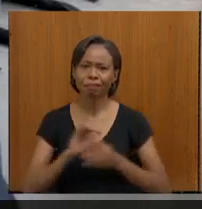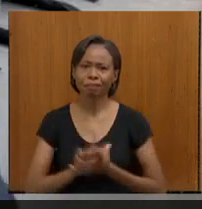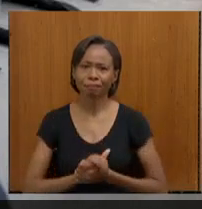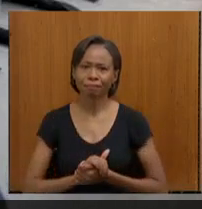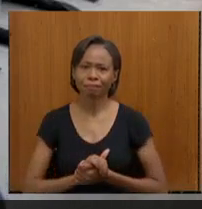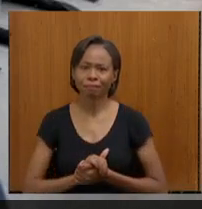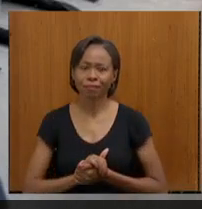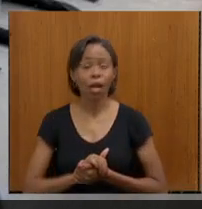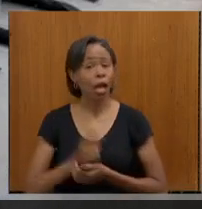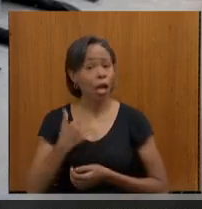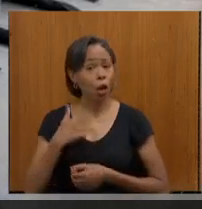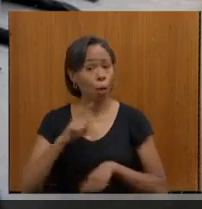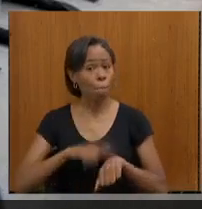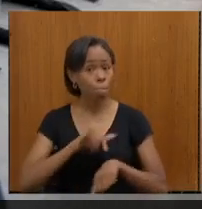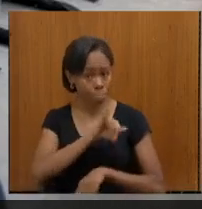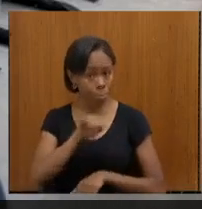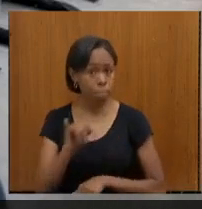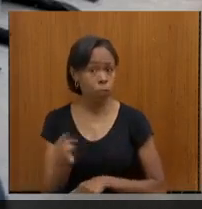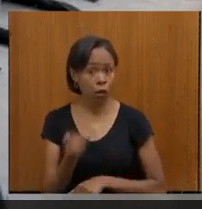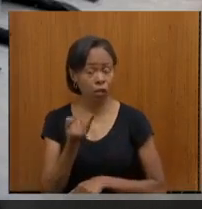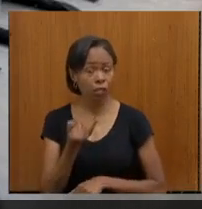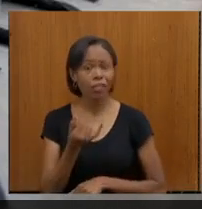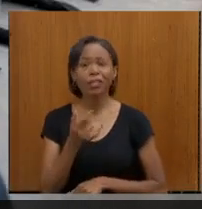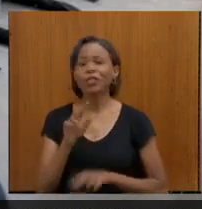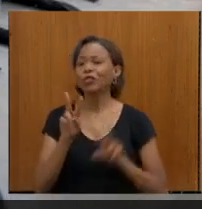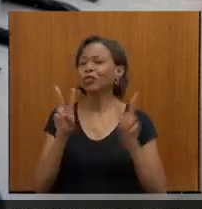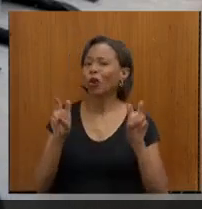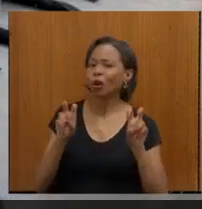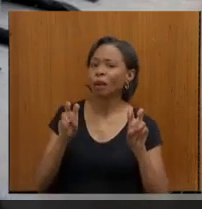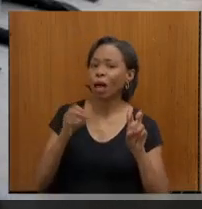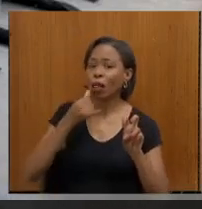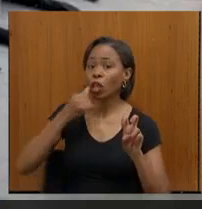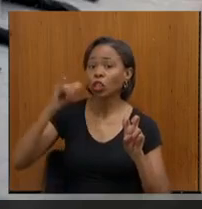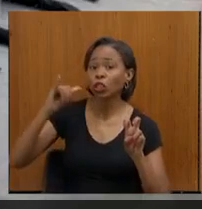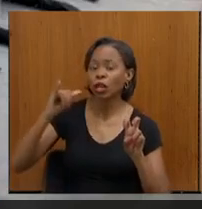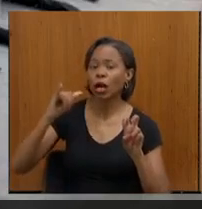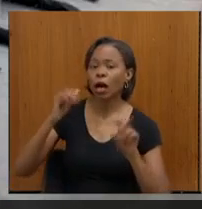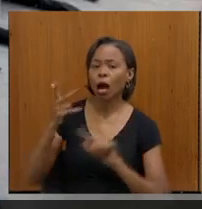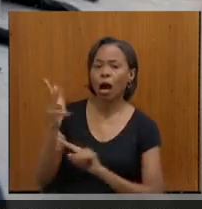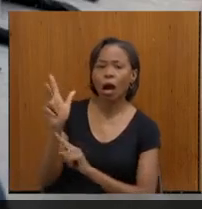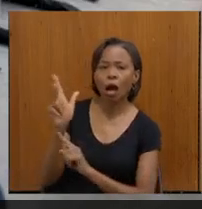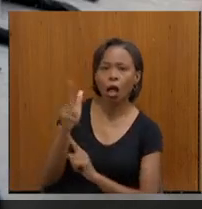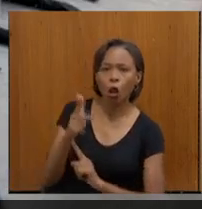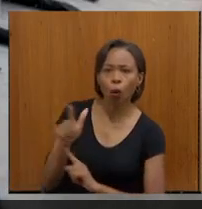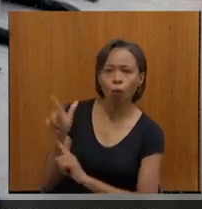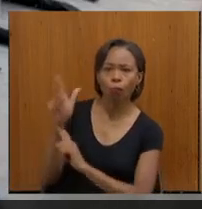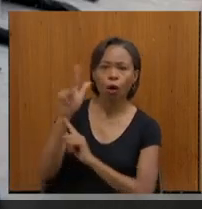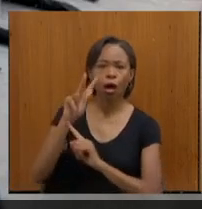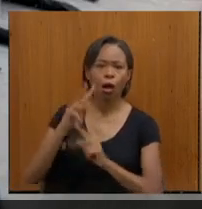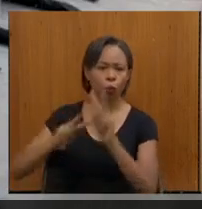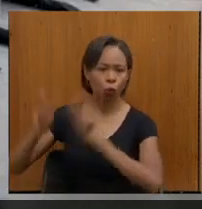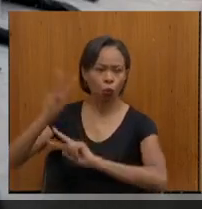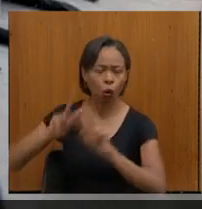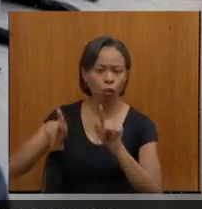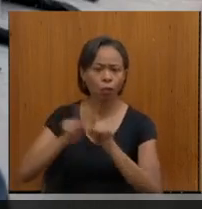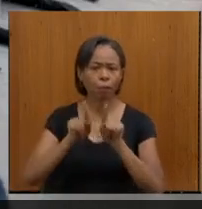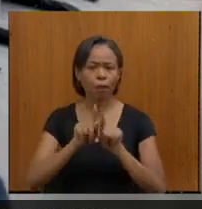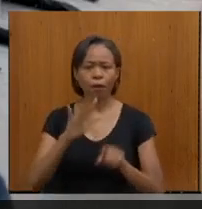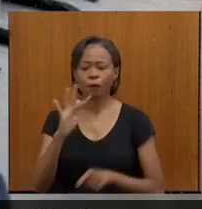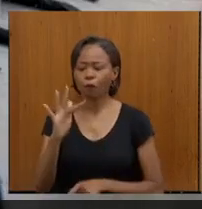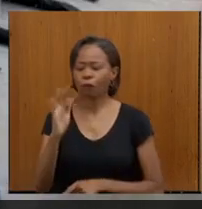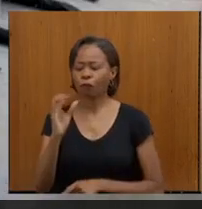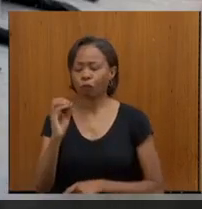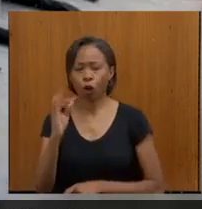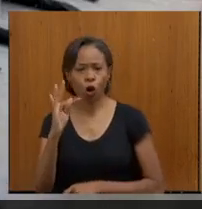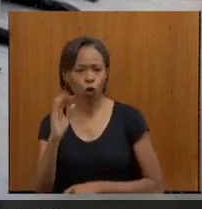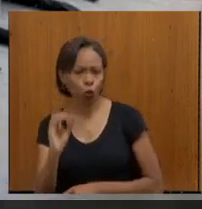permita a Fabi tá aí fica outro ai e quando ia